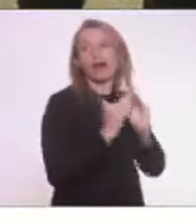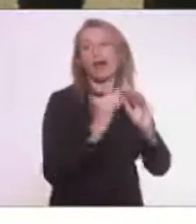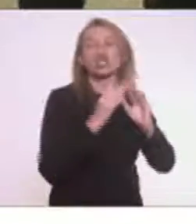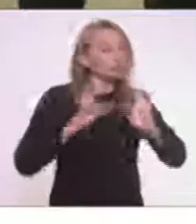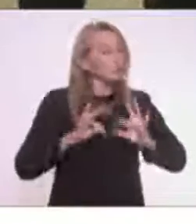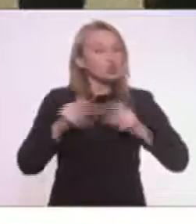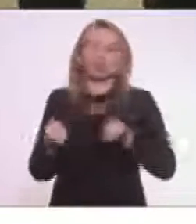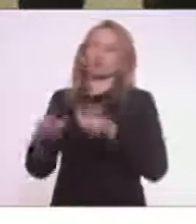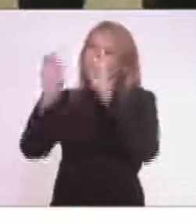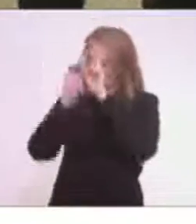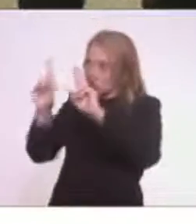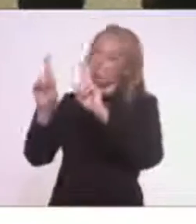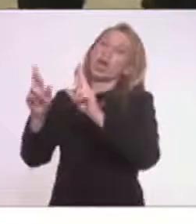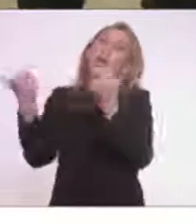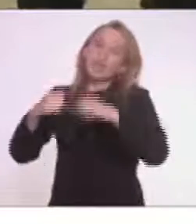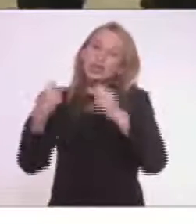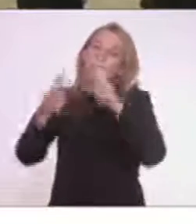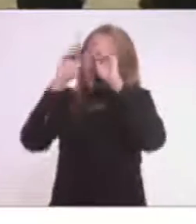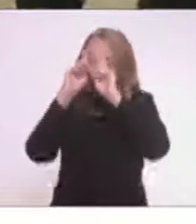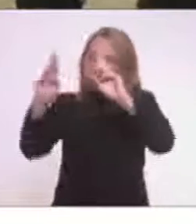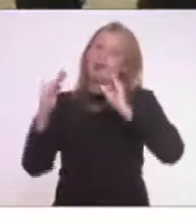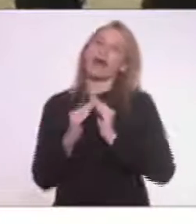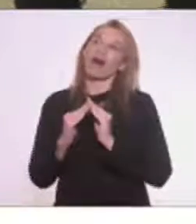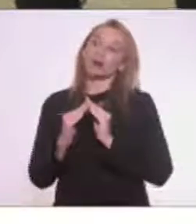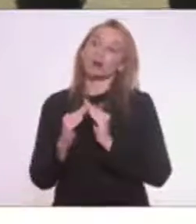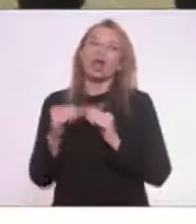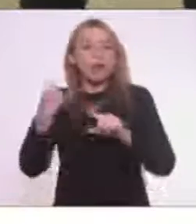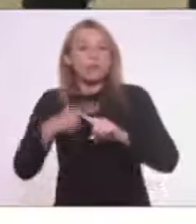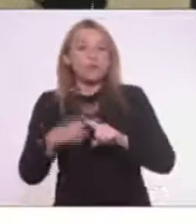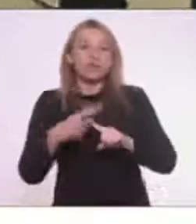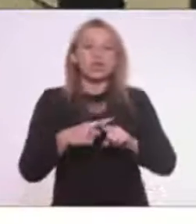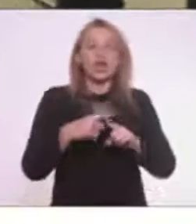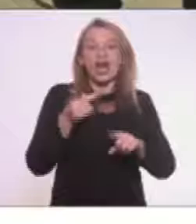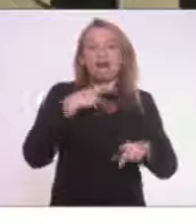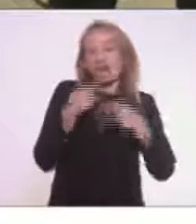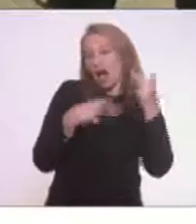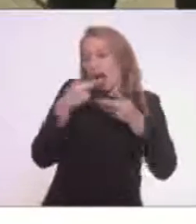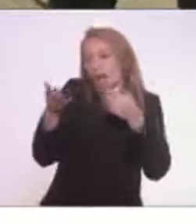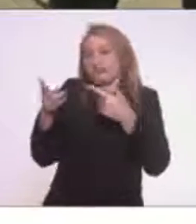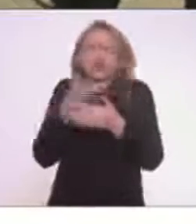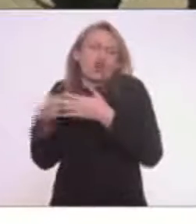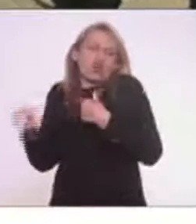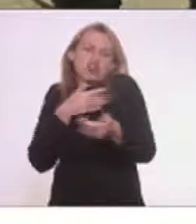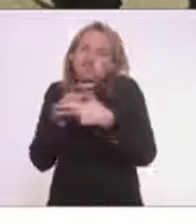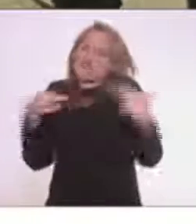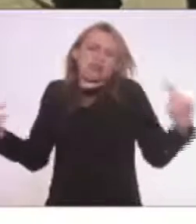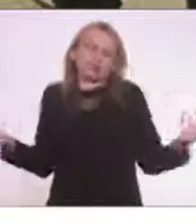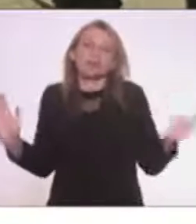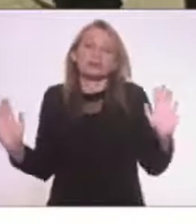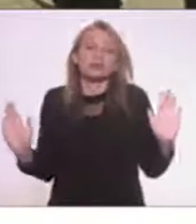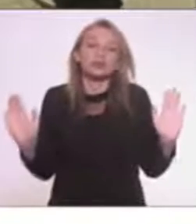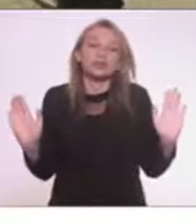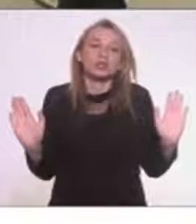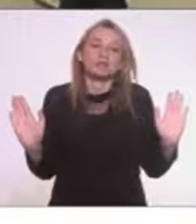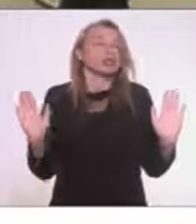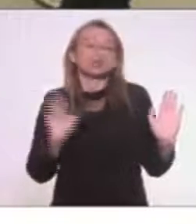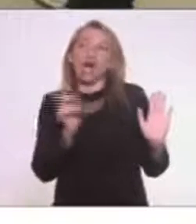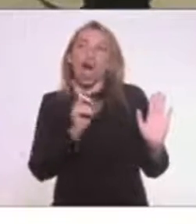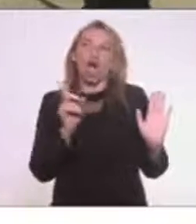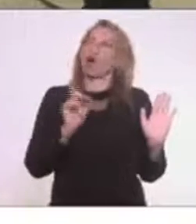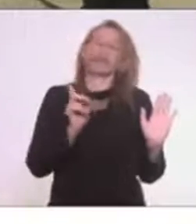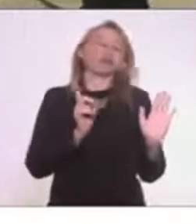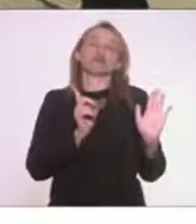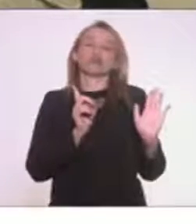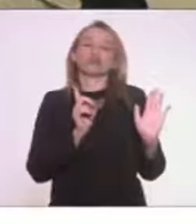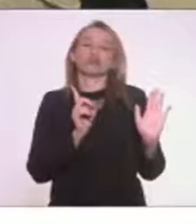todo respeito. Tem que respeitar a casa, porque a palavra pode se falar qualquer coisa achando que é por aí, não é